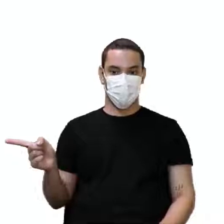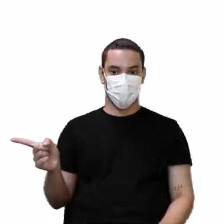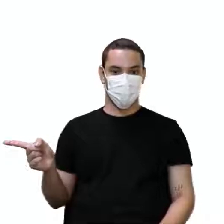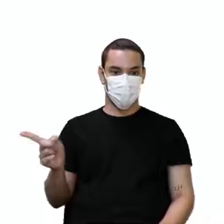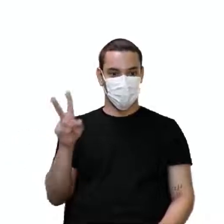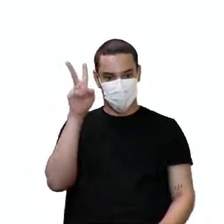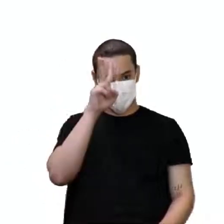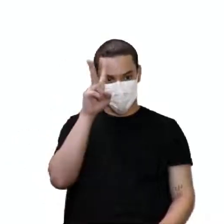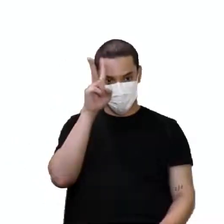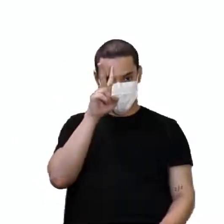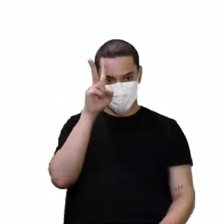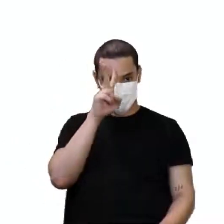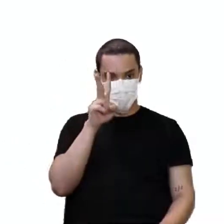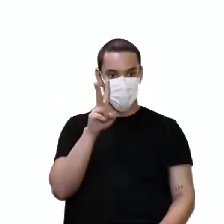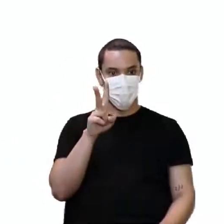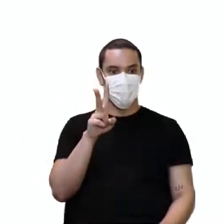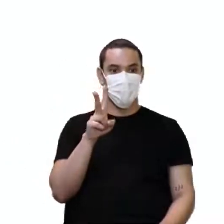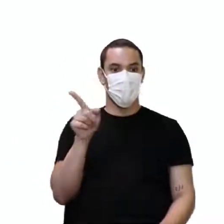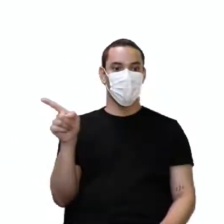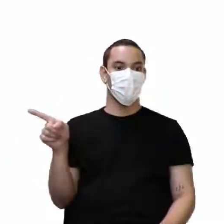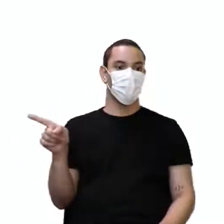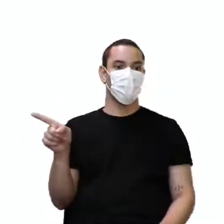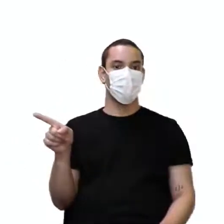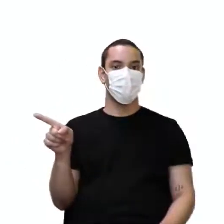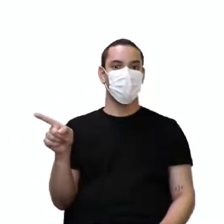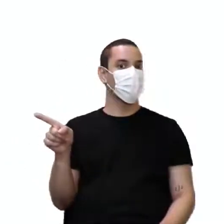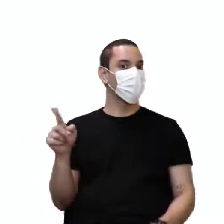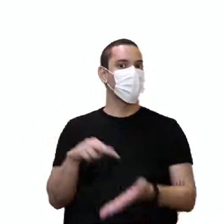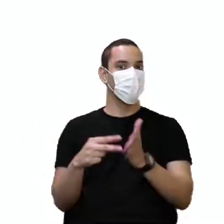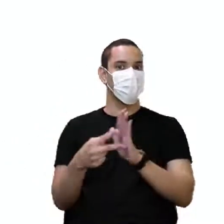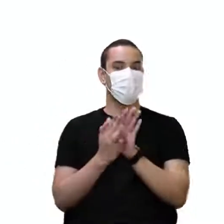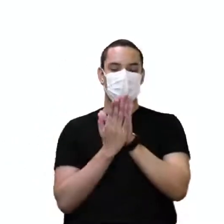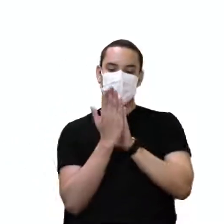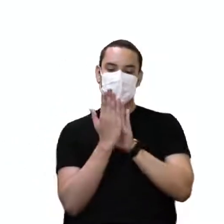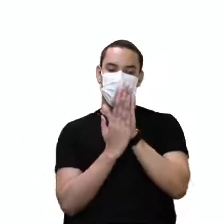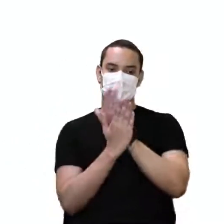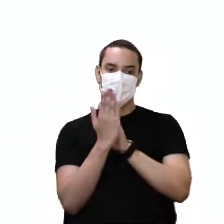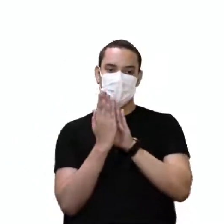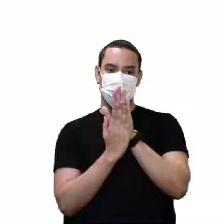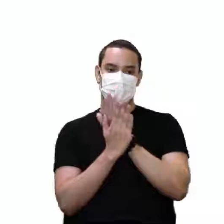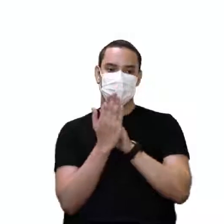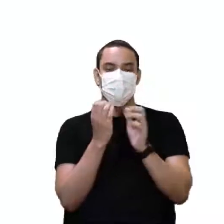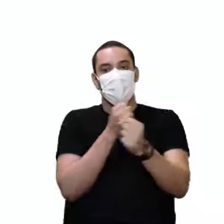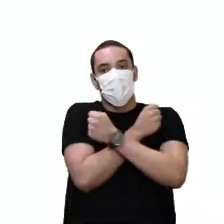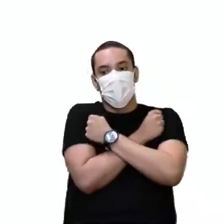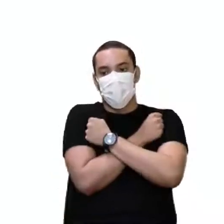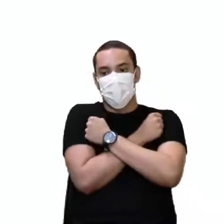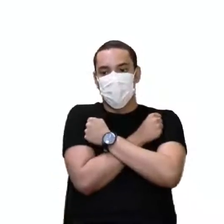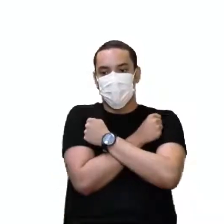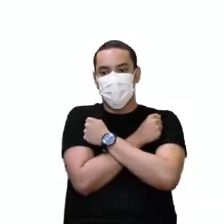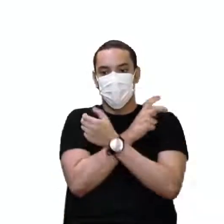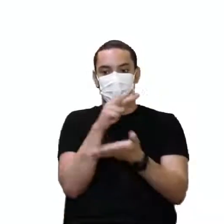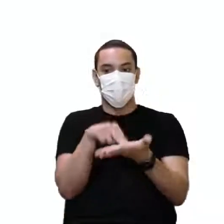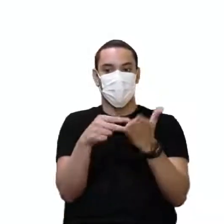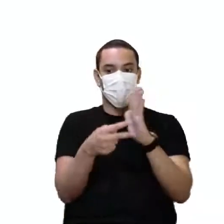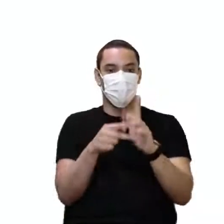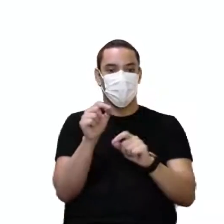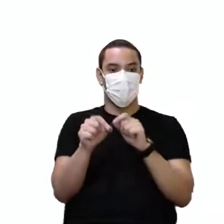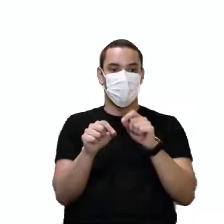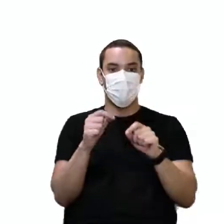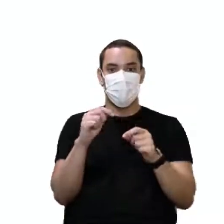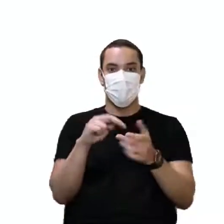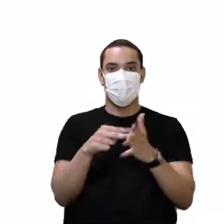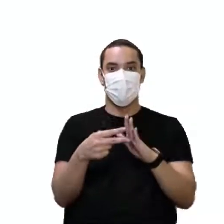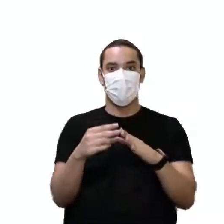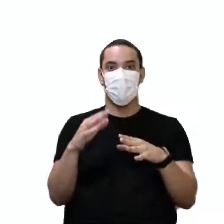fêmea está embaixo, grandona, o macho sobre essa fêmea, abraçando. Professoras, estão copulando? Não. Ele está fazendo uma